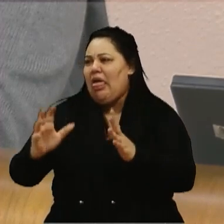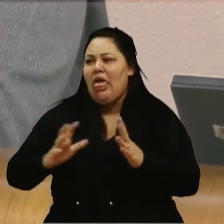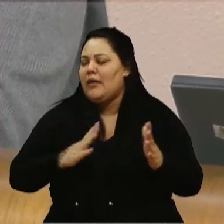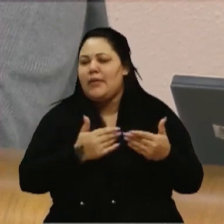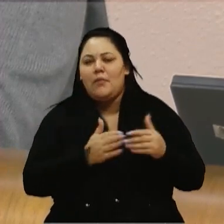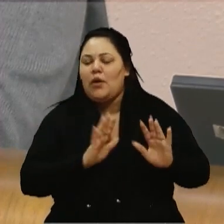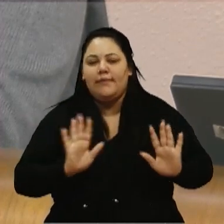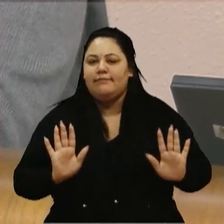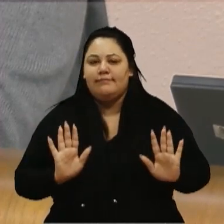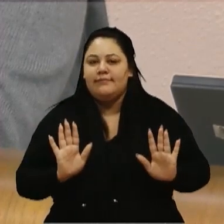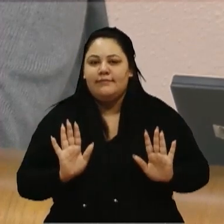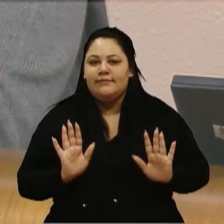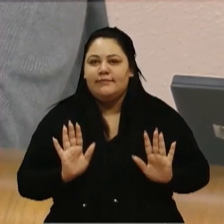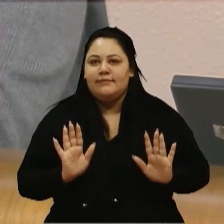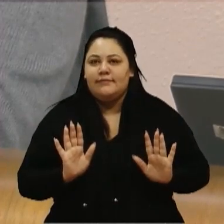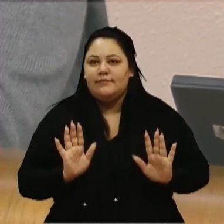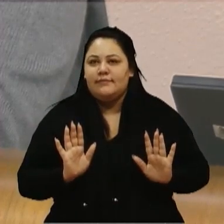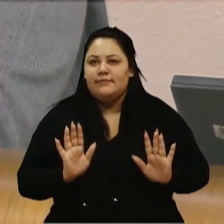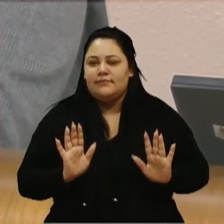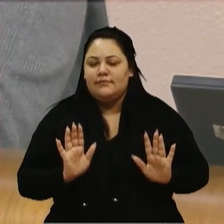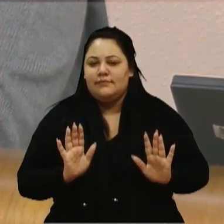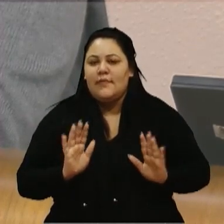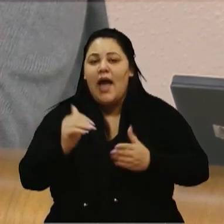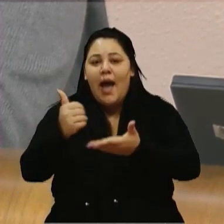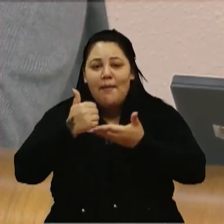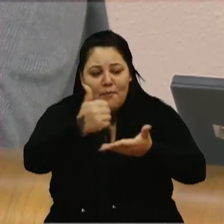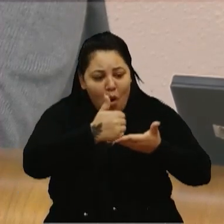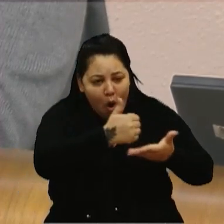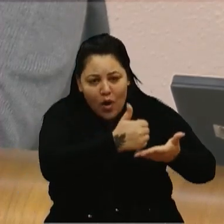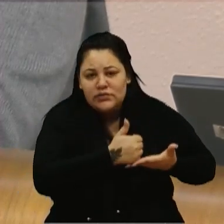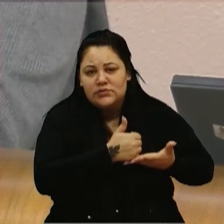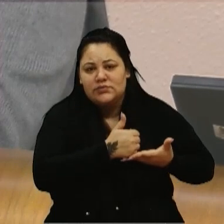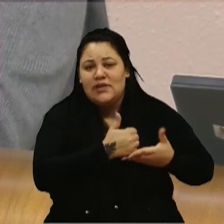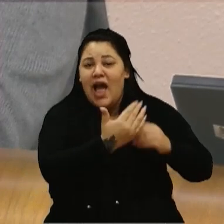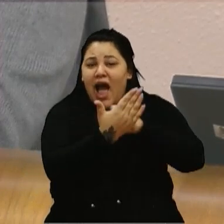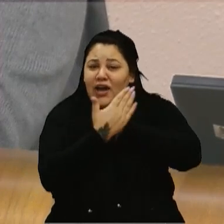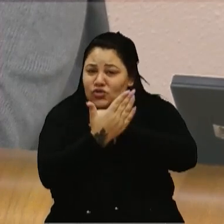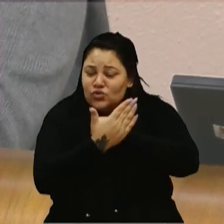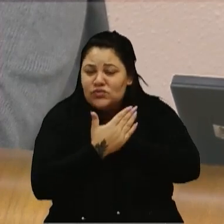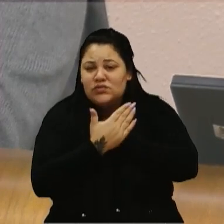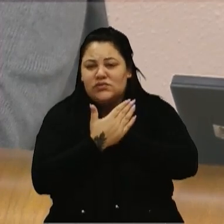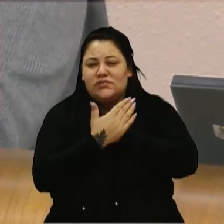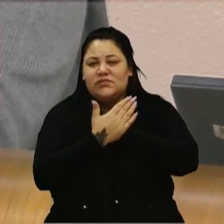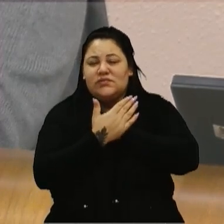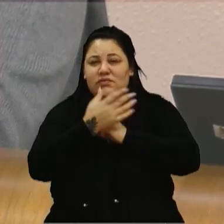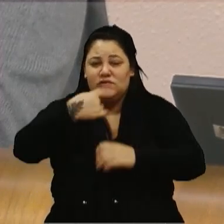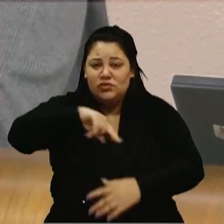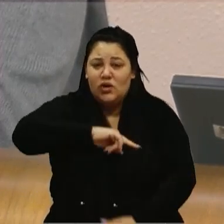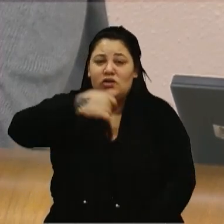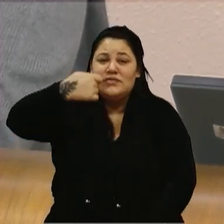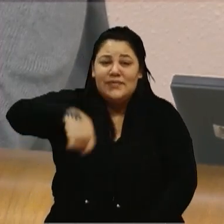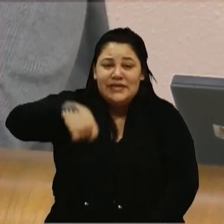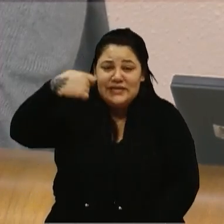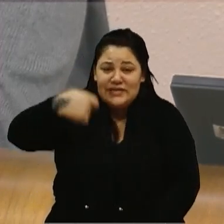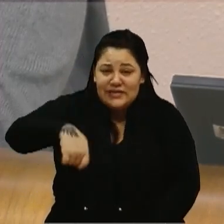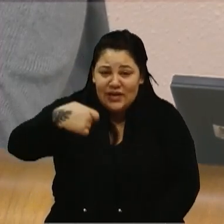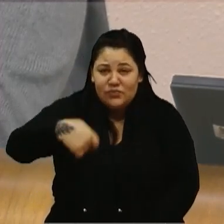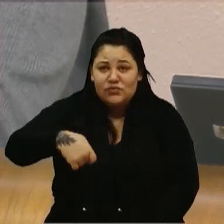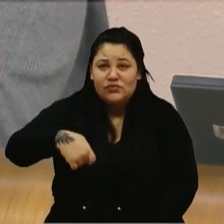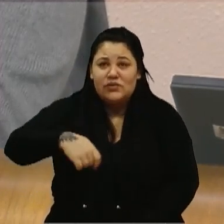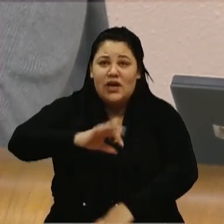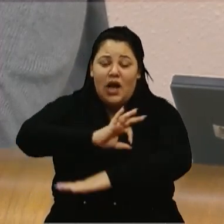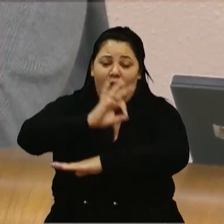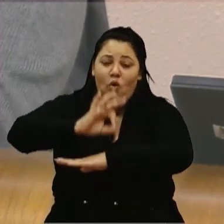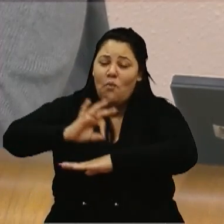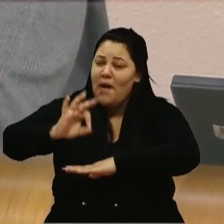seja, que nos apoie, que nos ajude. Nós precisamos calçar